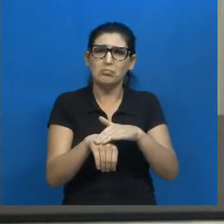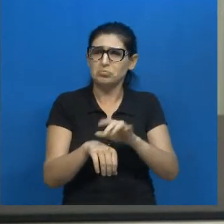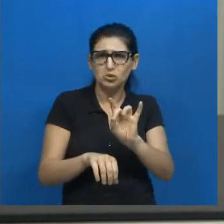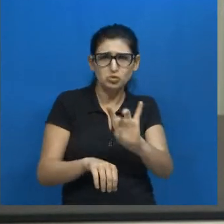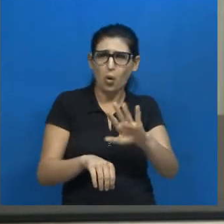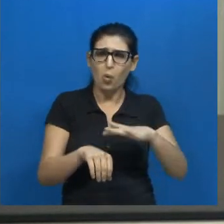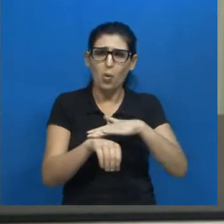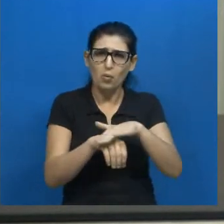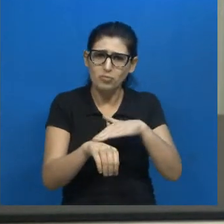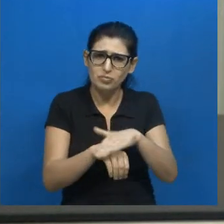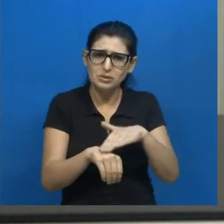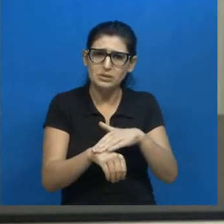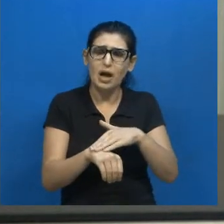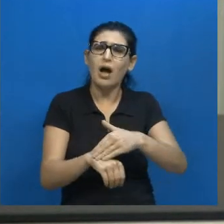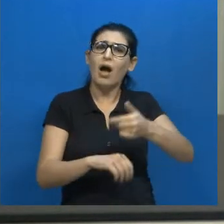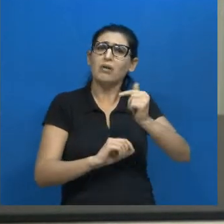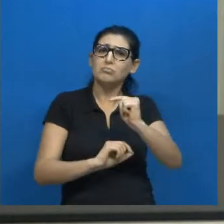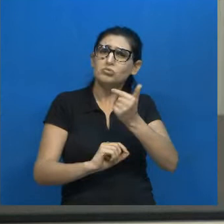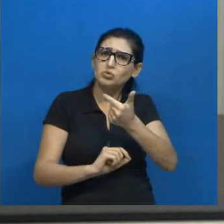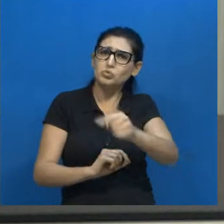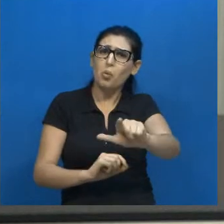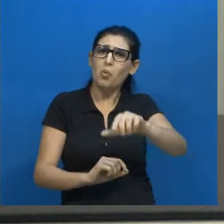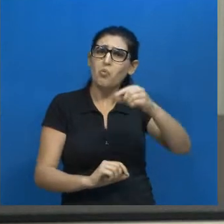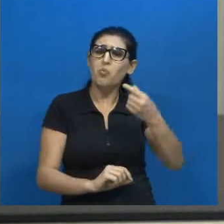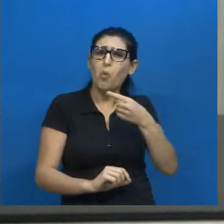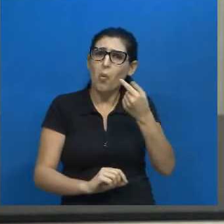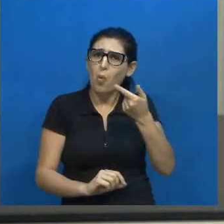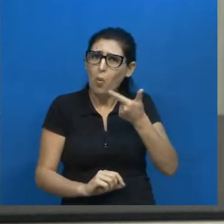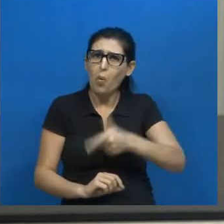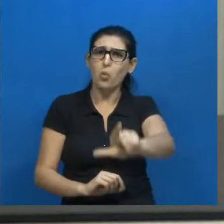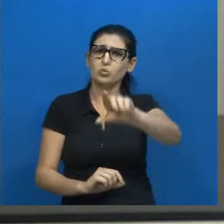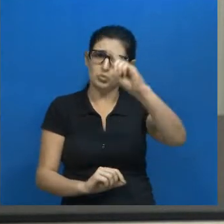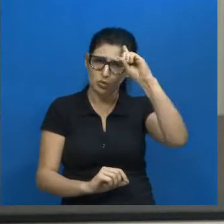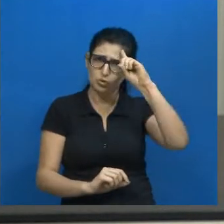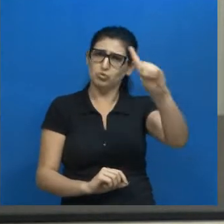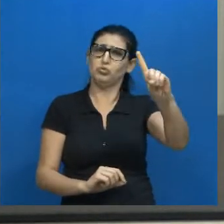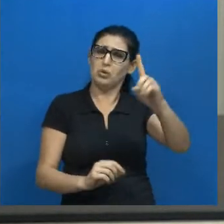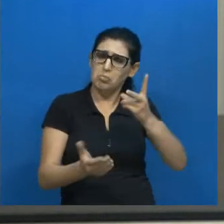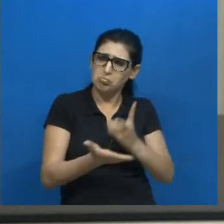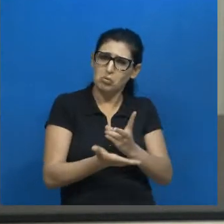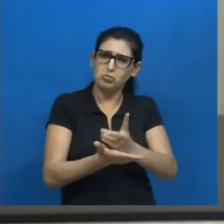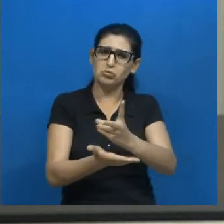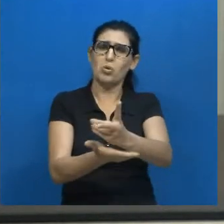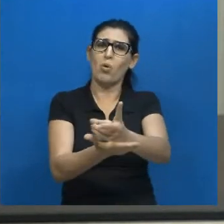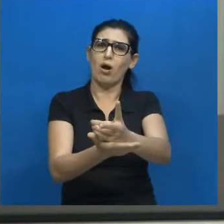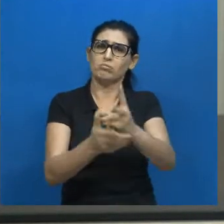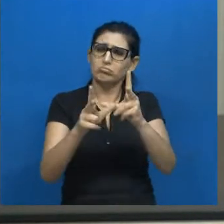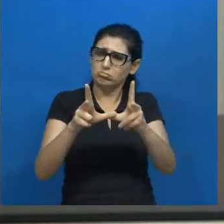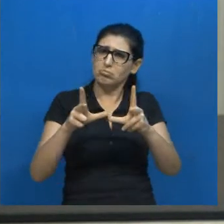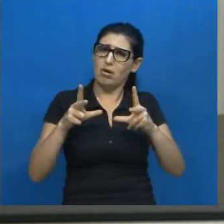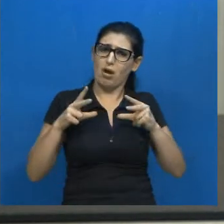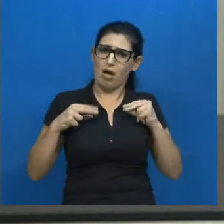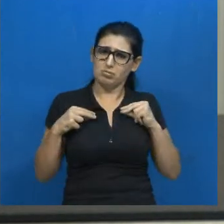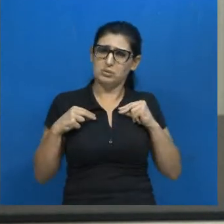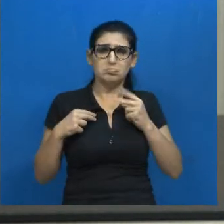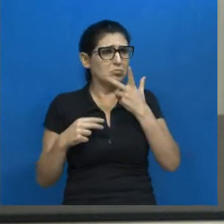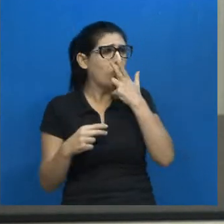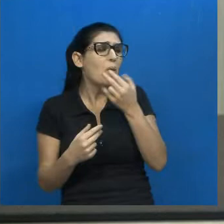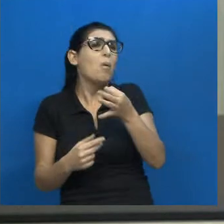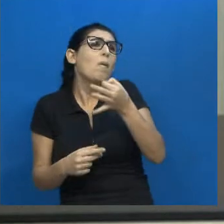próxima para poder, então, daí dar a visibilidade que merece a situação. Não sei o que o